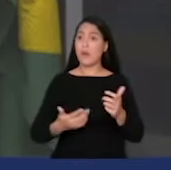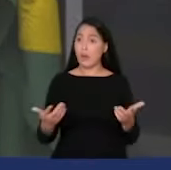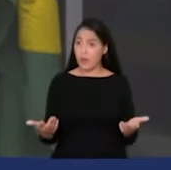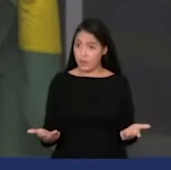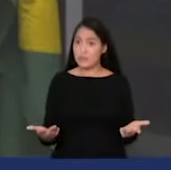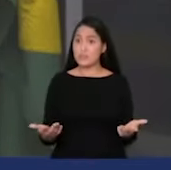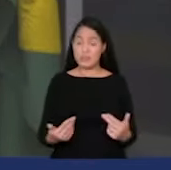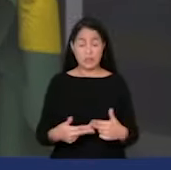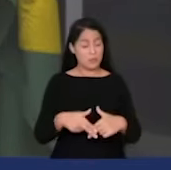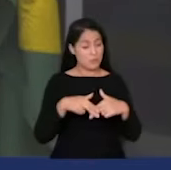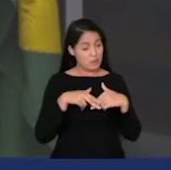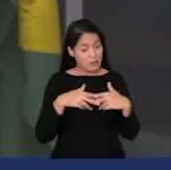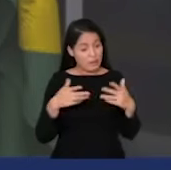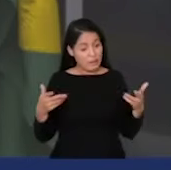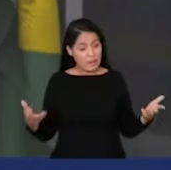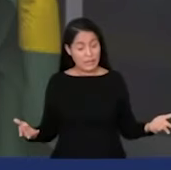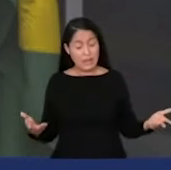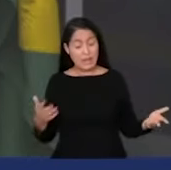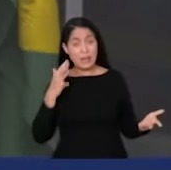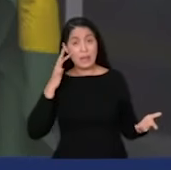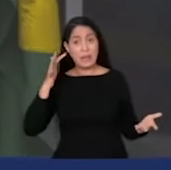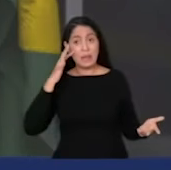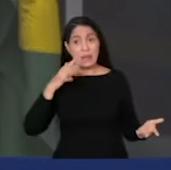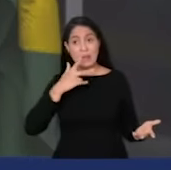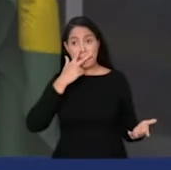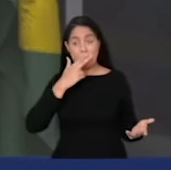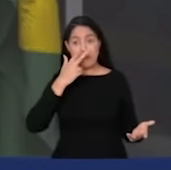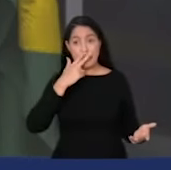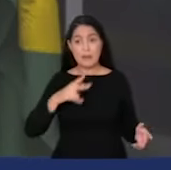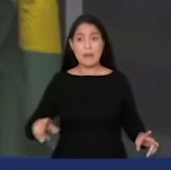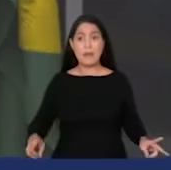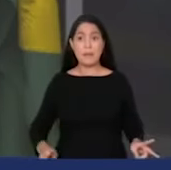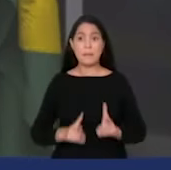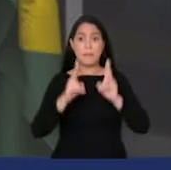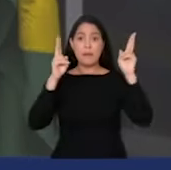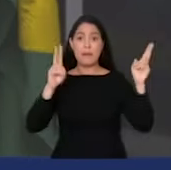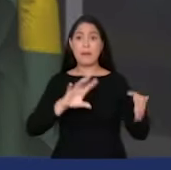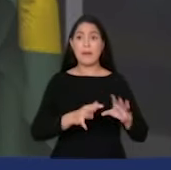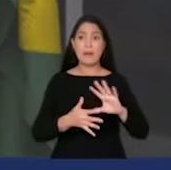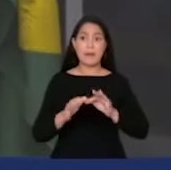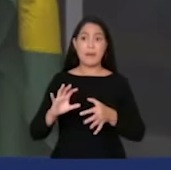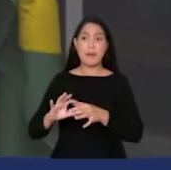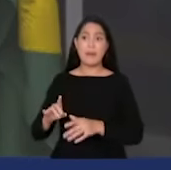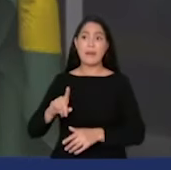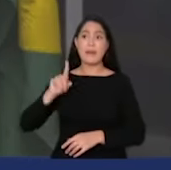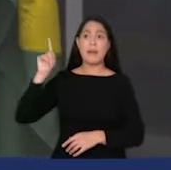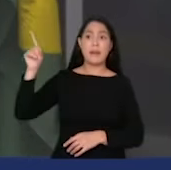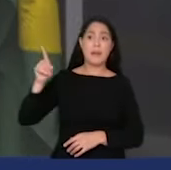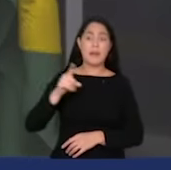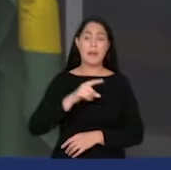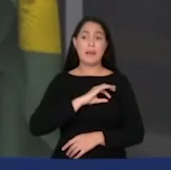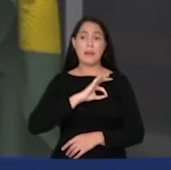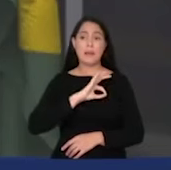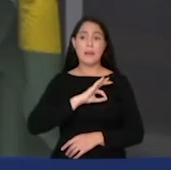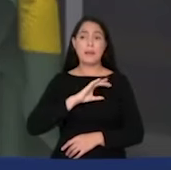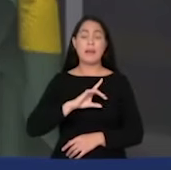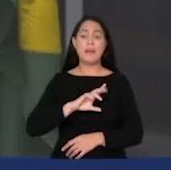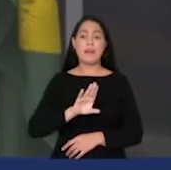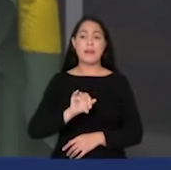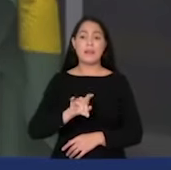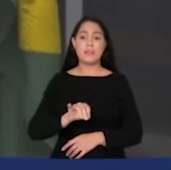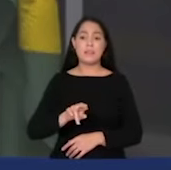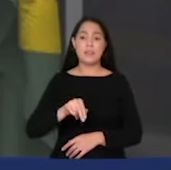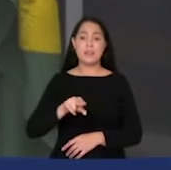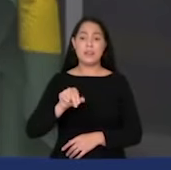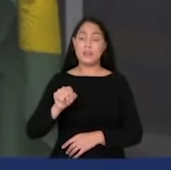acho que ele sonha ver caça-níquel em Paris em 2024, contratando a delegada Adriana Belém, aqui apontada pela